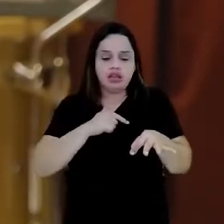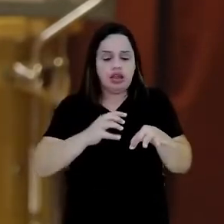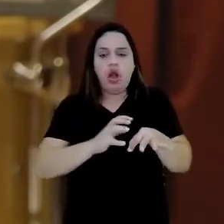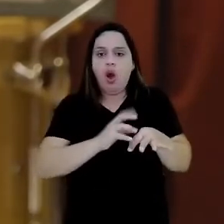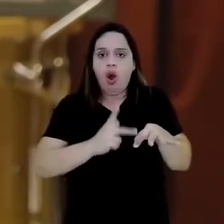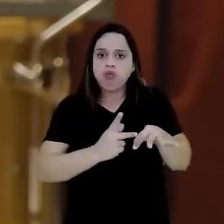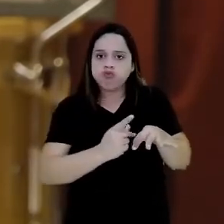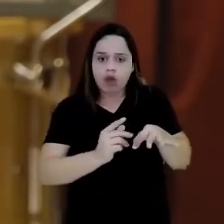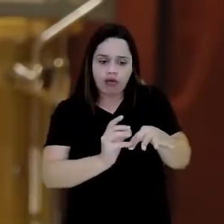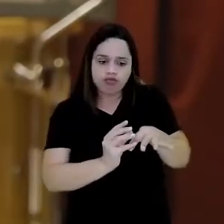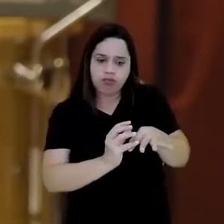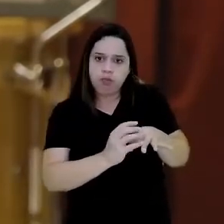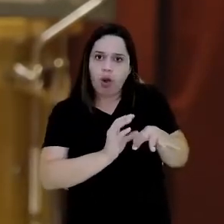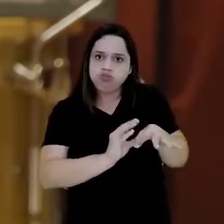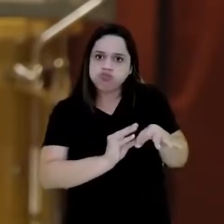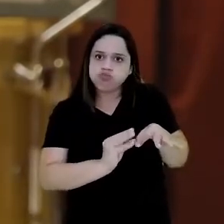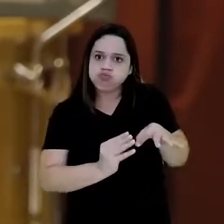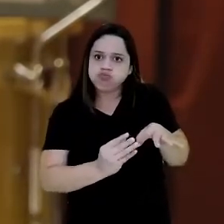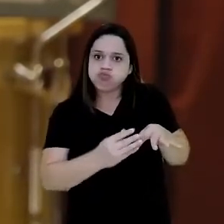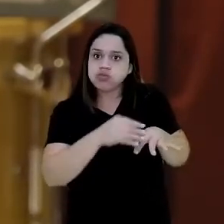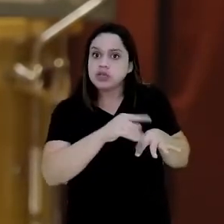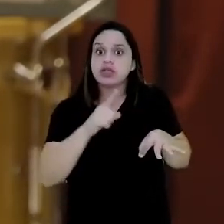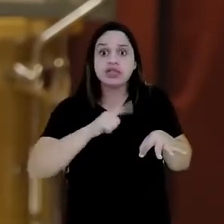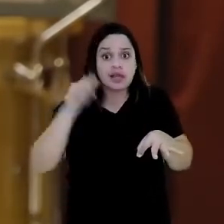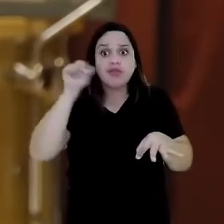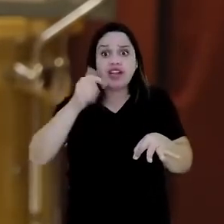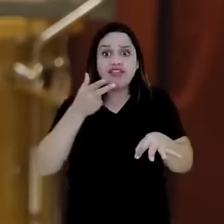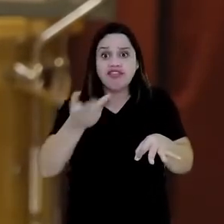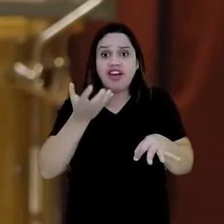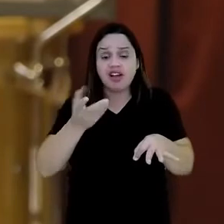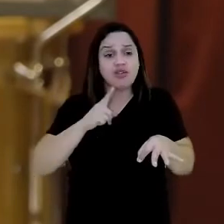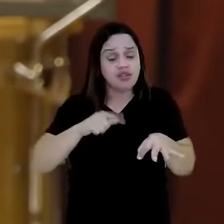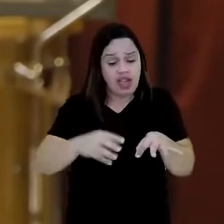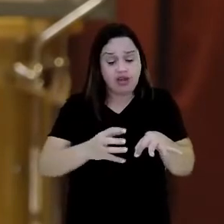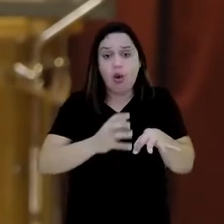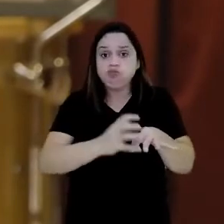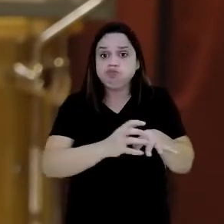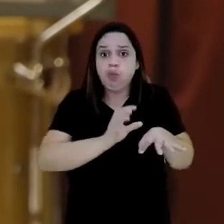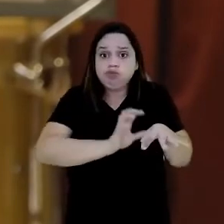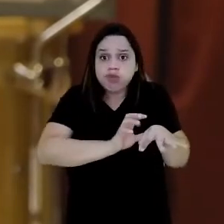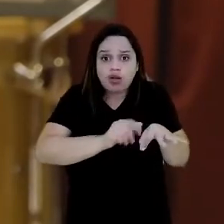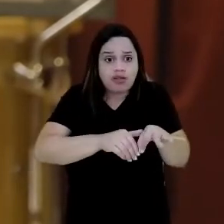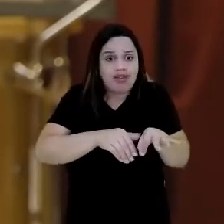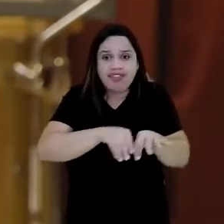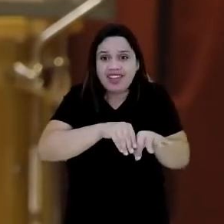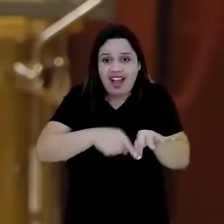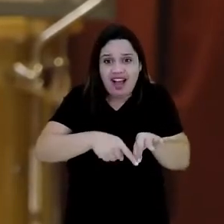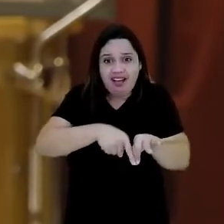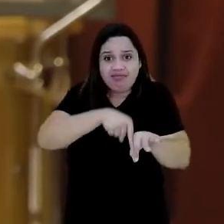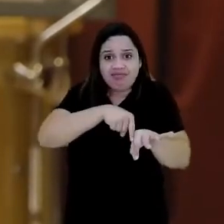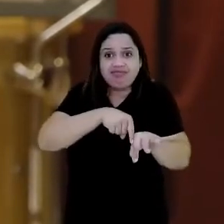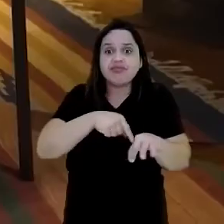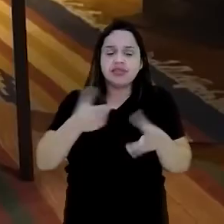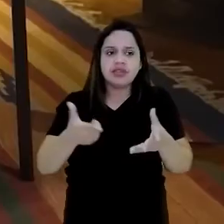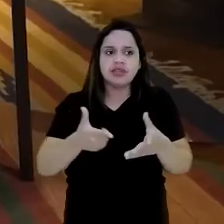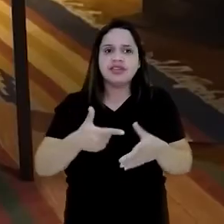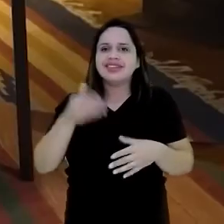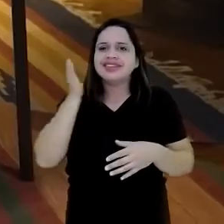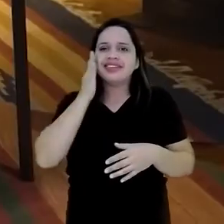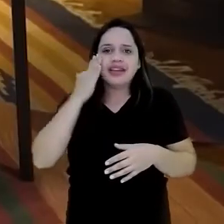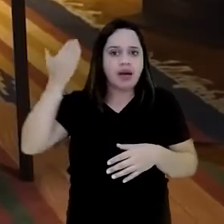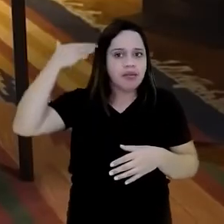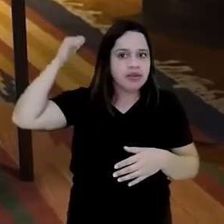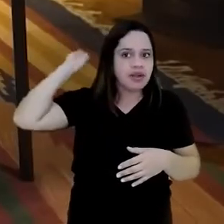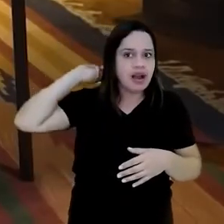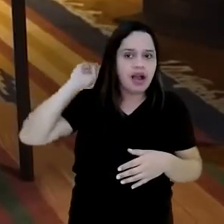o céu é o limite igual silicone tem paciente que vai lavar Doutor eu quero bem grande para marcar mesmo Alegre assim tem paciência não quero só uma